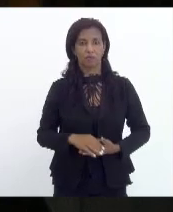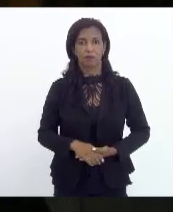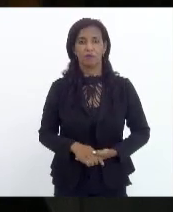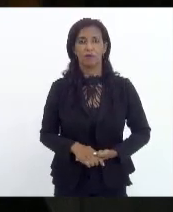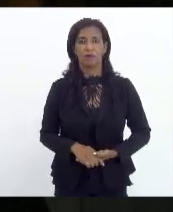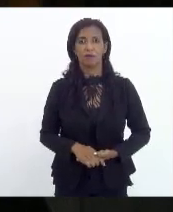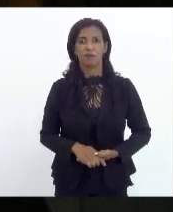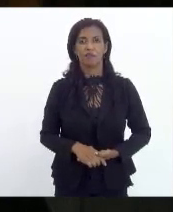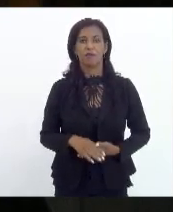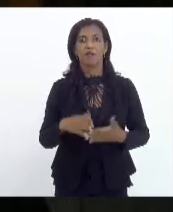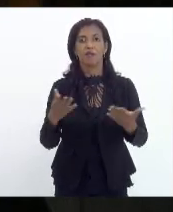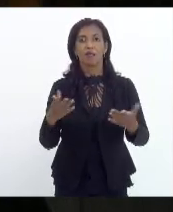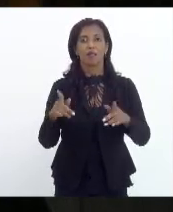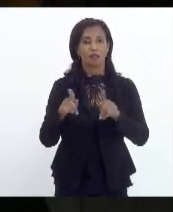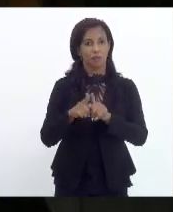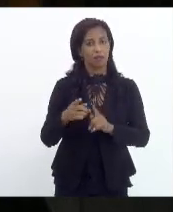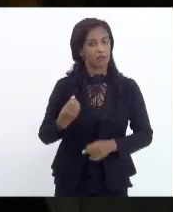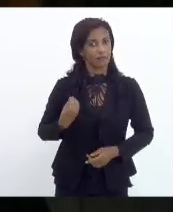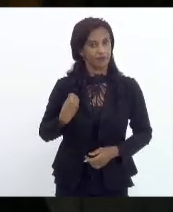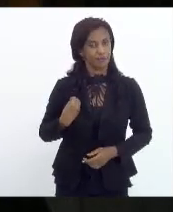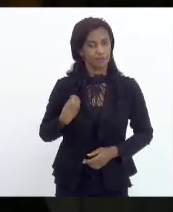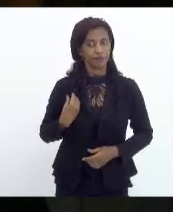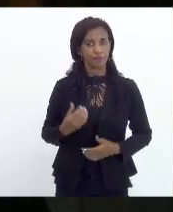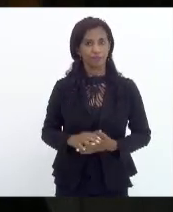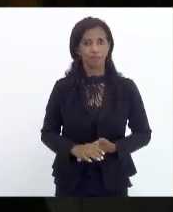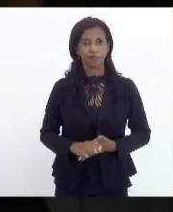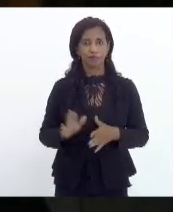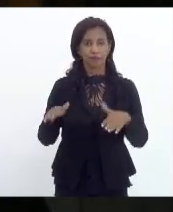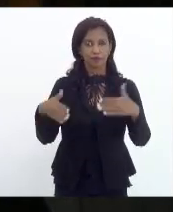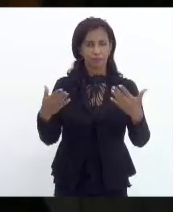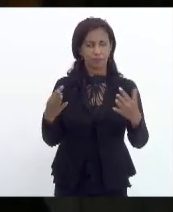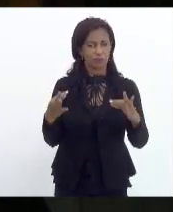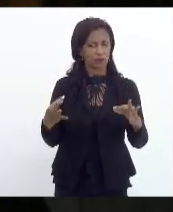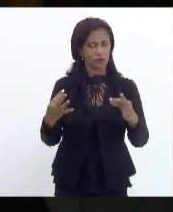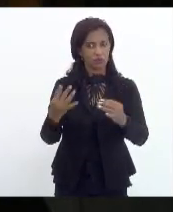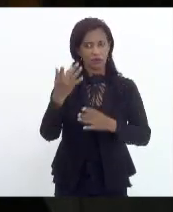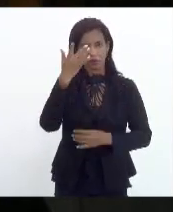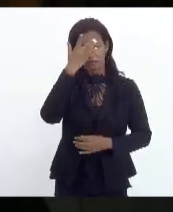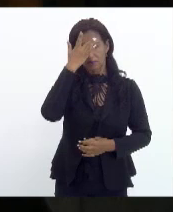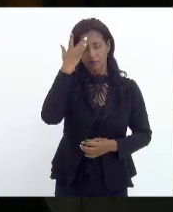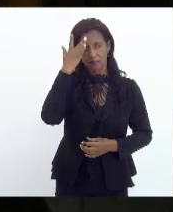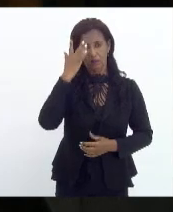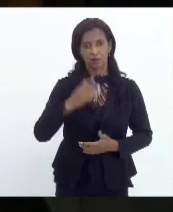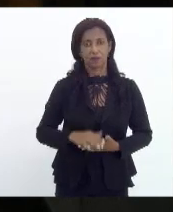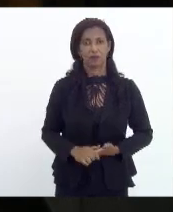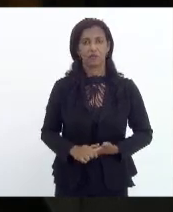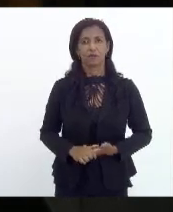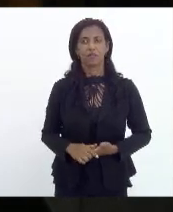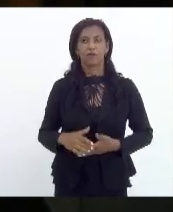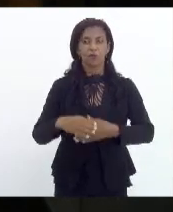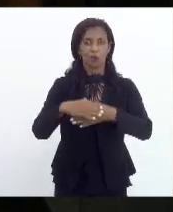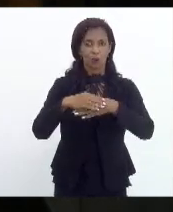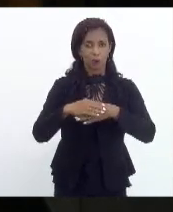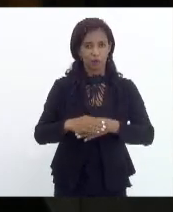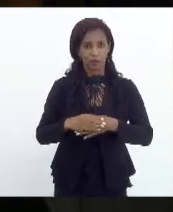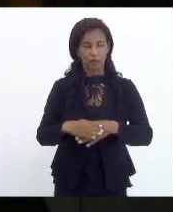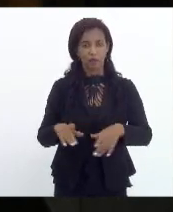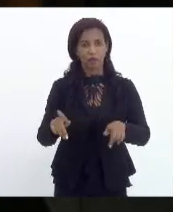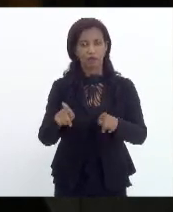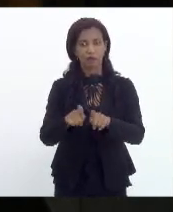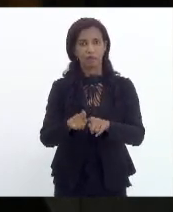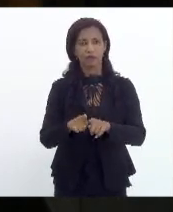e presencial Olá senhoras e senhores saudando também